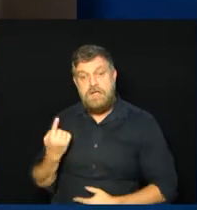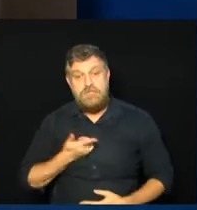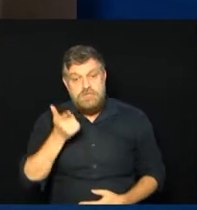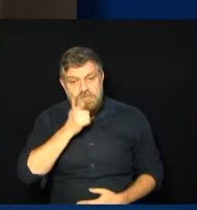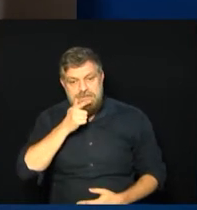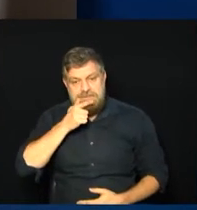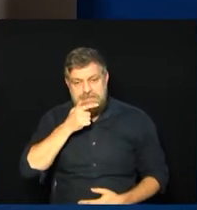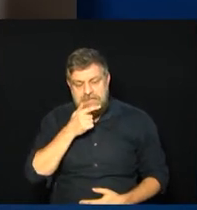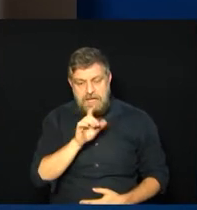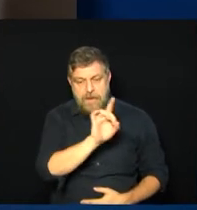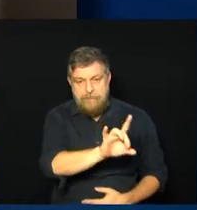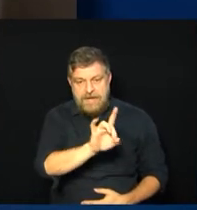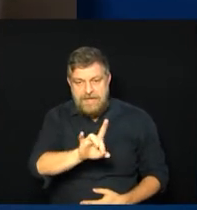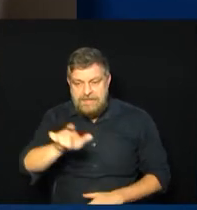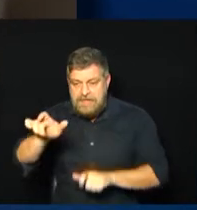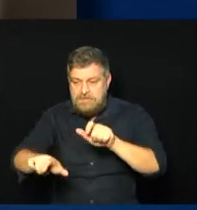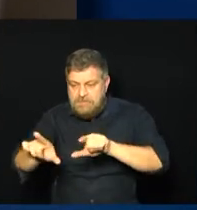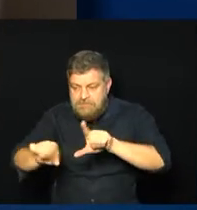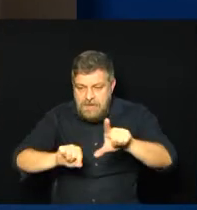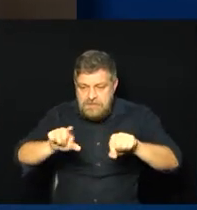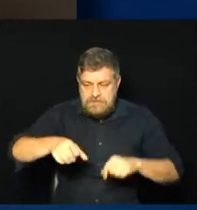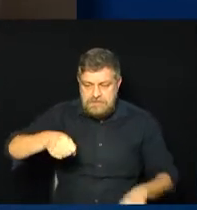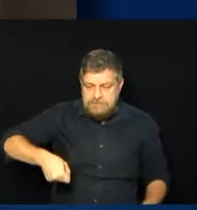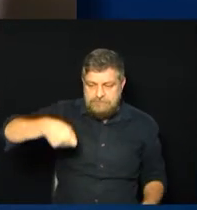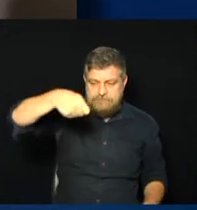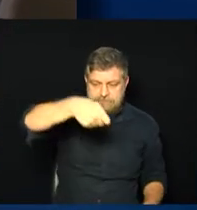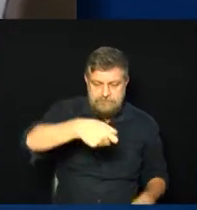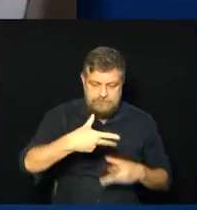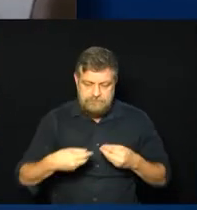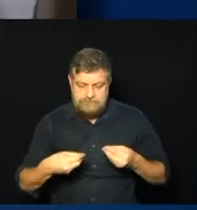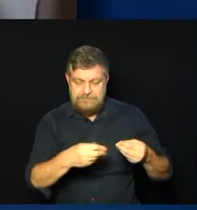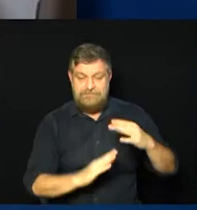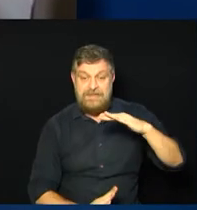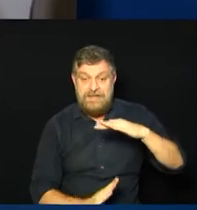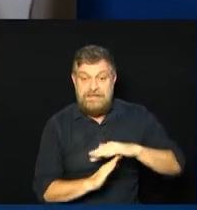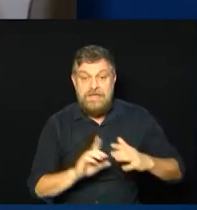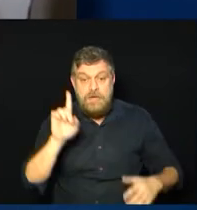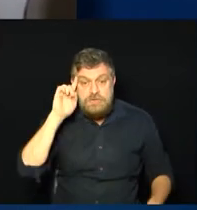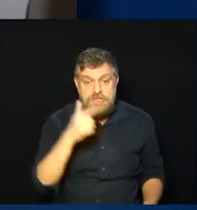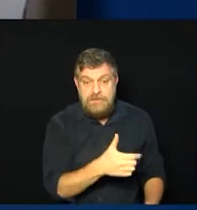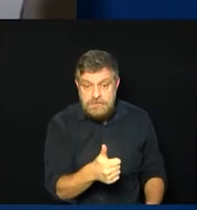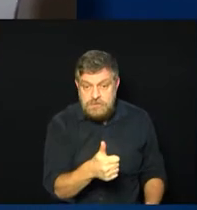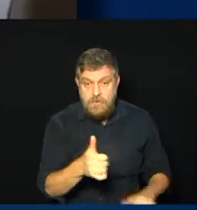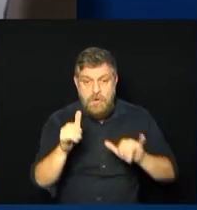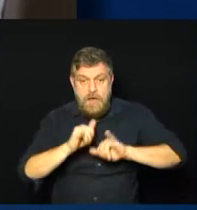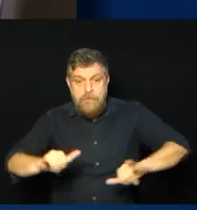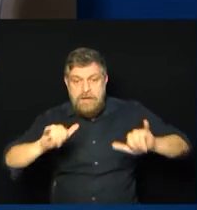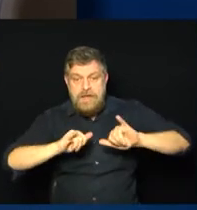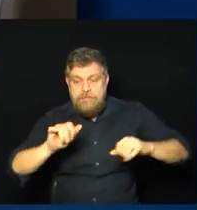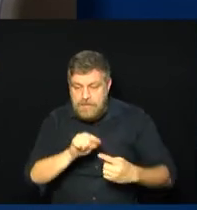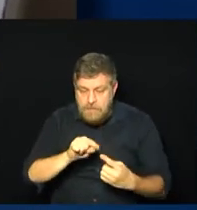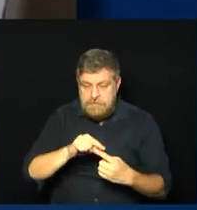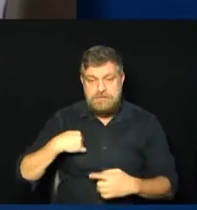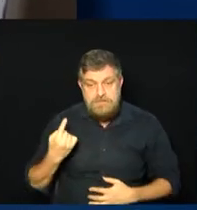a entrega àqueles que foram escolhidos, até o dia 21. É uma campanha que a gente busca